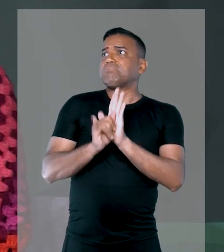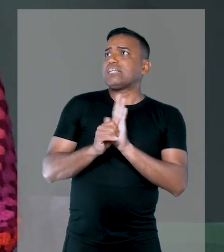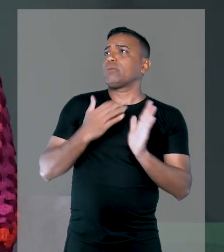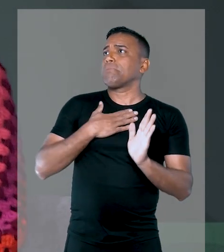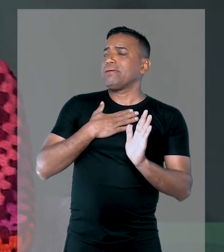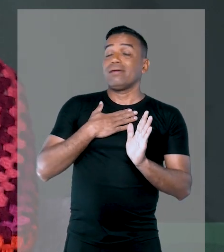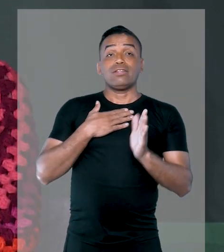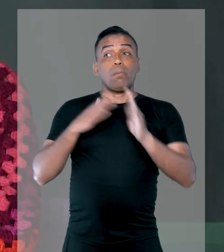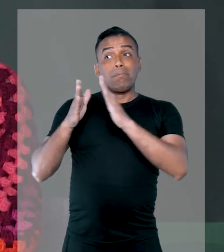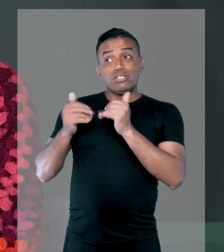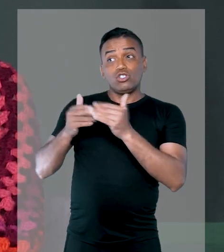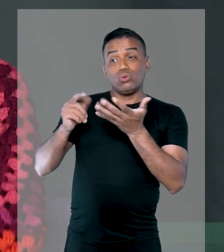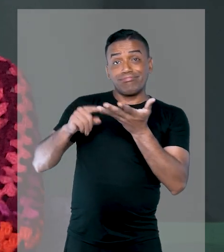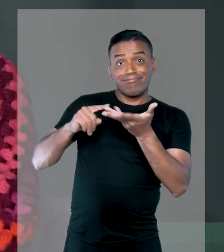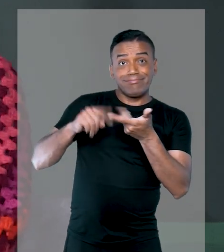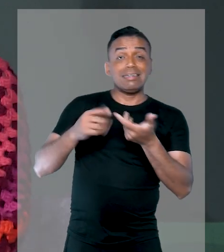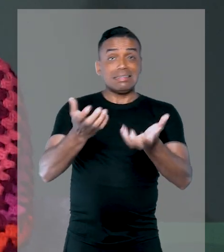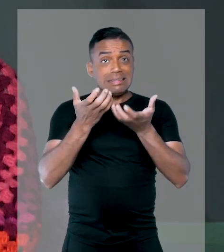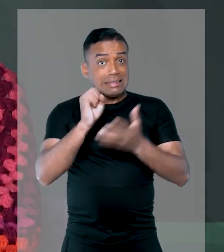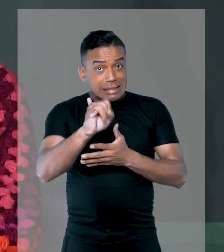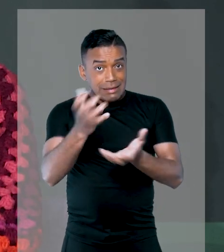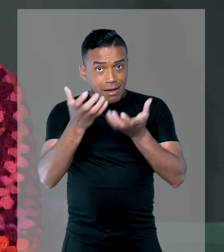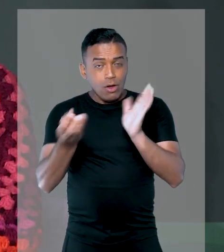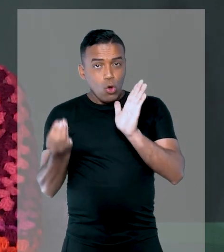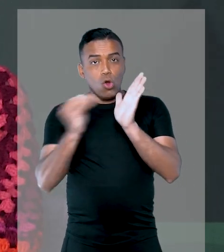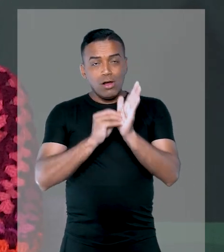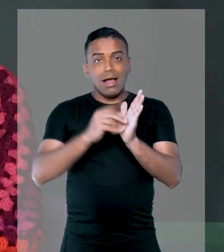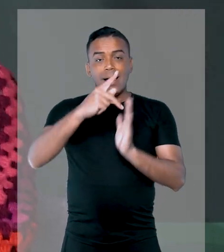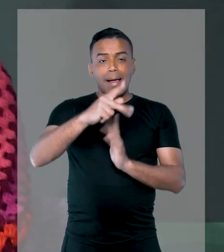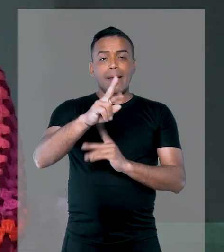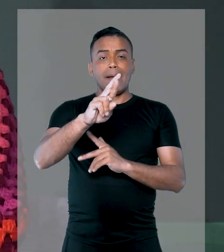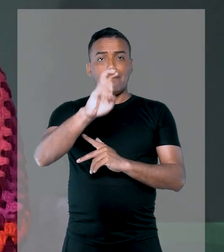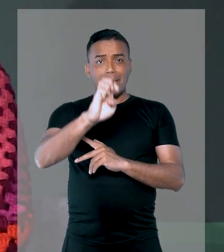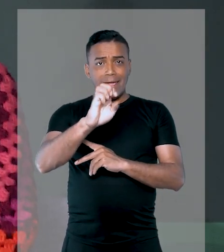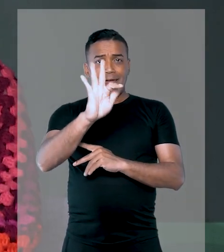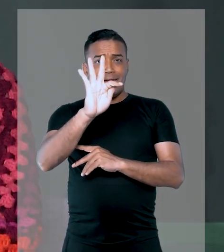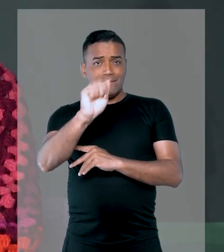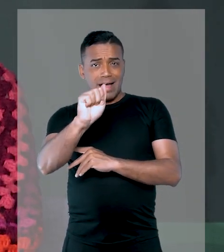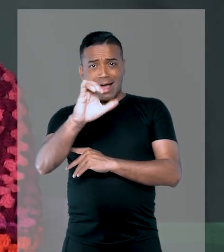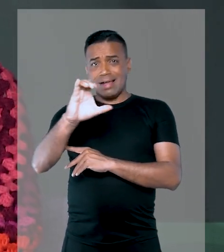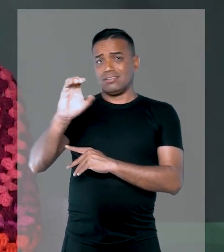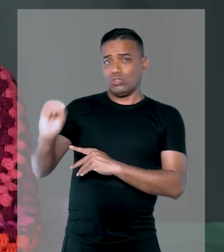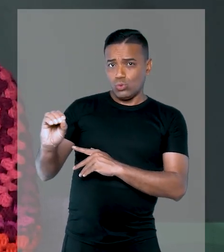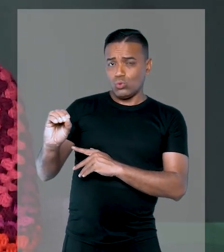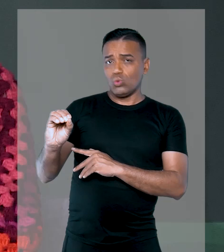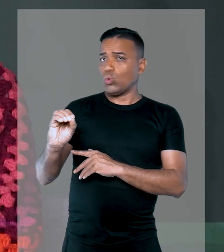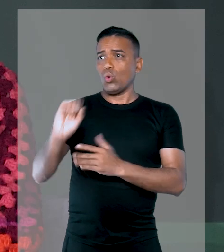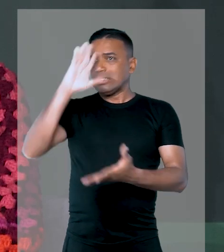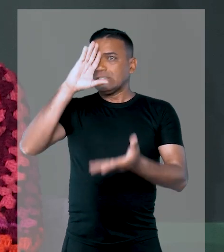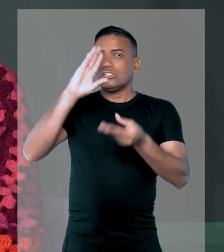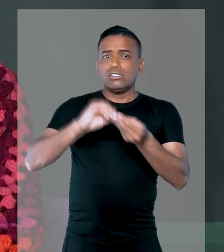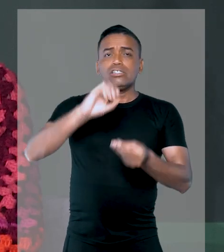aí pediram outras coisas também. Se você quiser colocar prefácio, o que você vai colocar na orelha, qual a